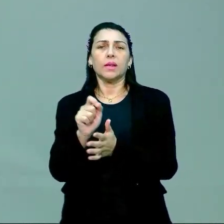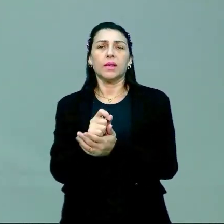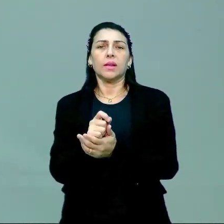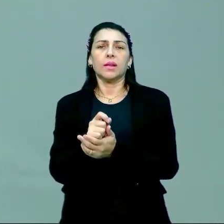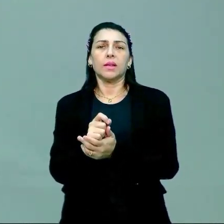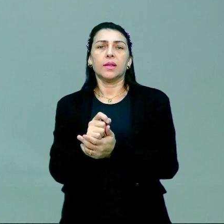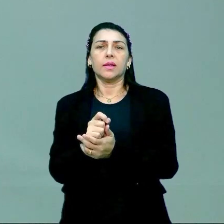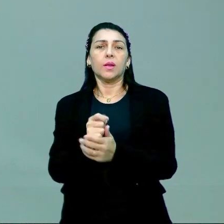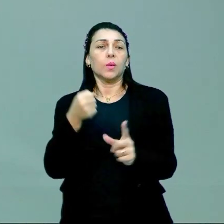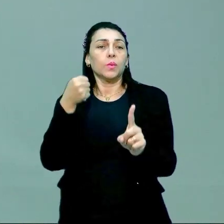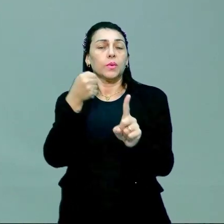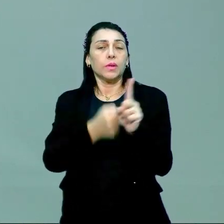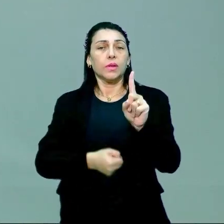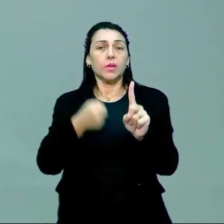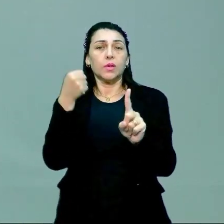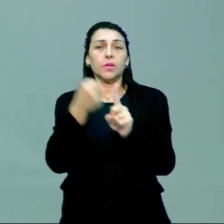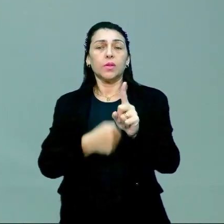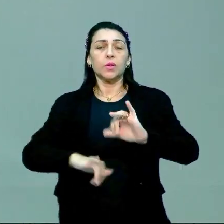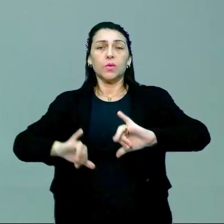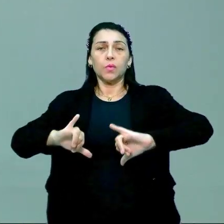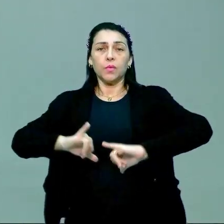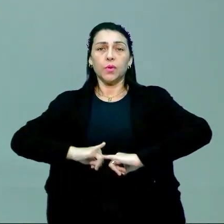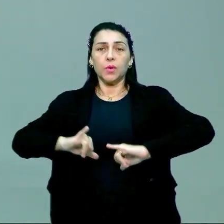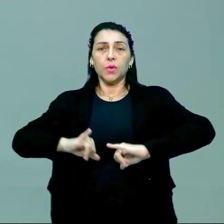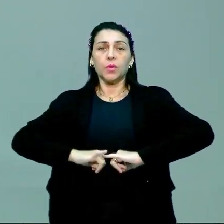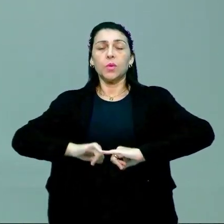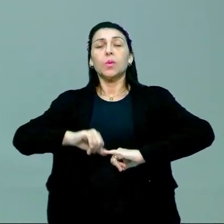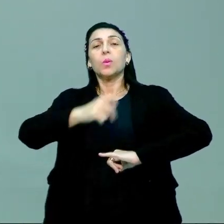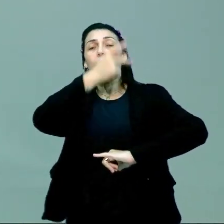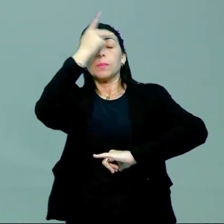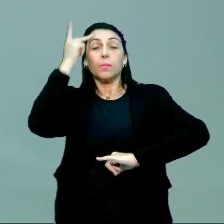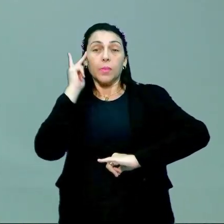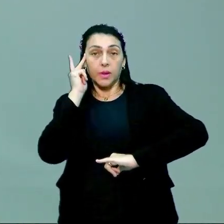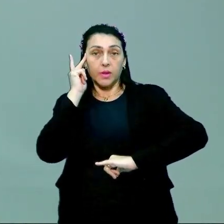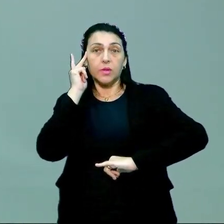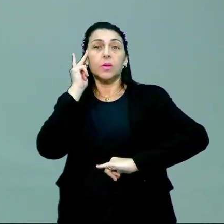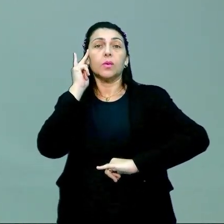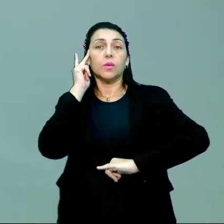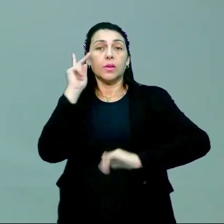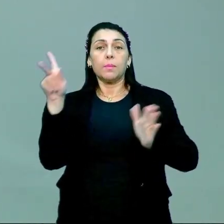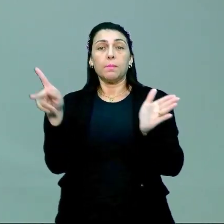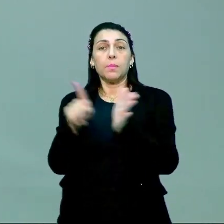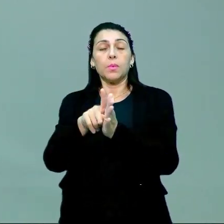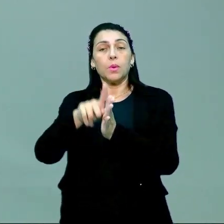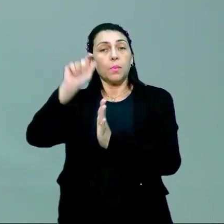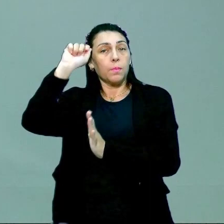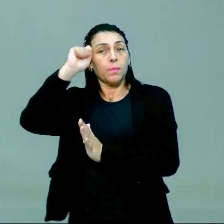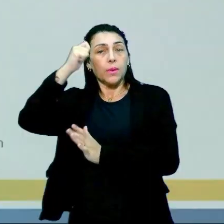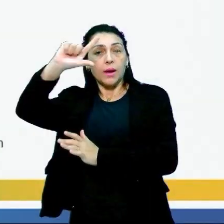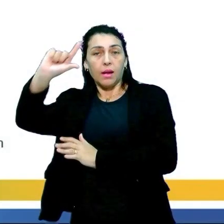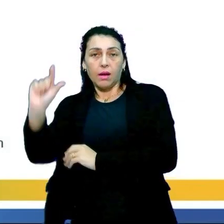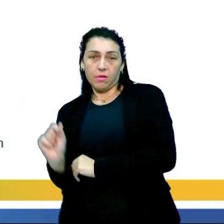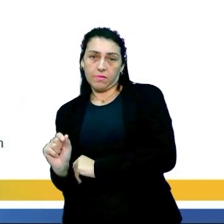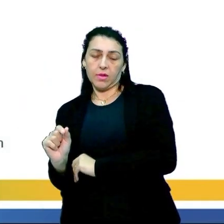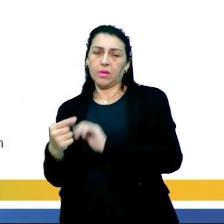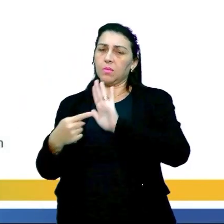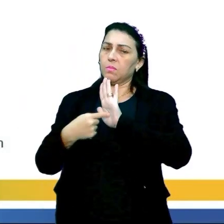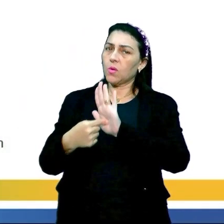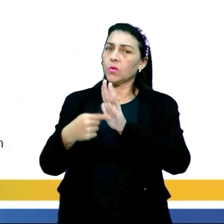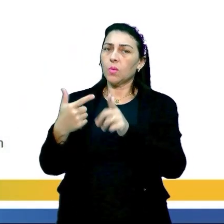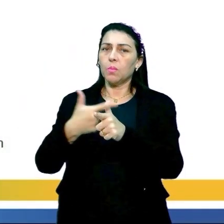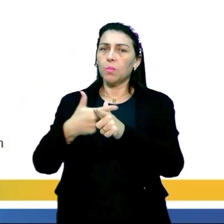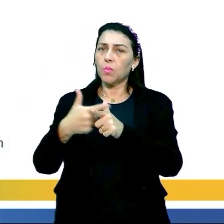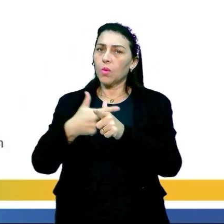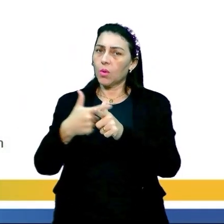Aos ataques sofridos por pessoas adeptas de religião de matriz africana. Então, isso ilustra um